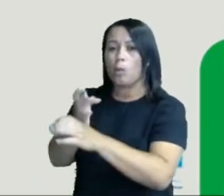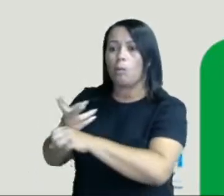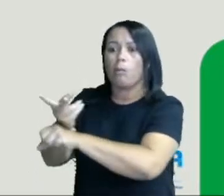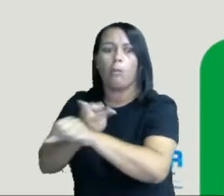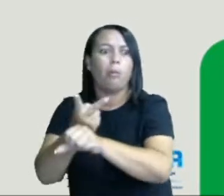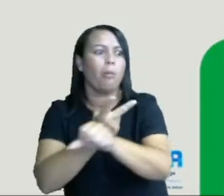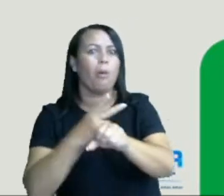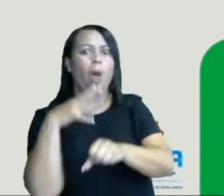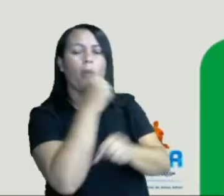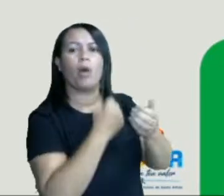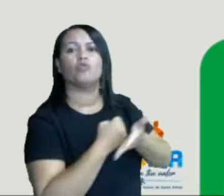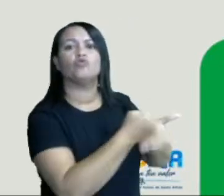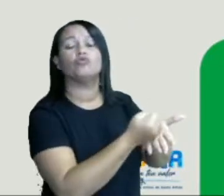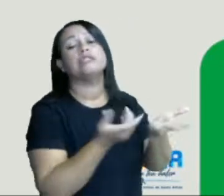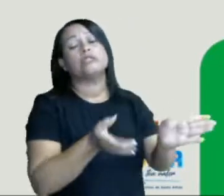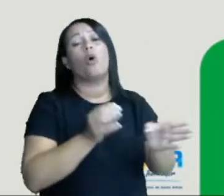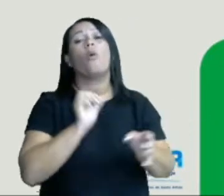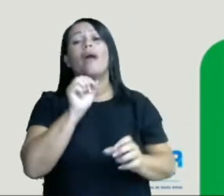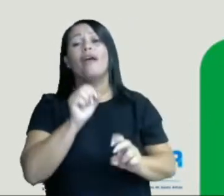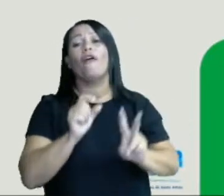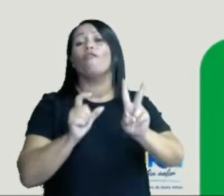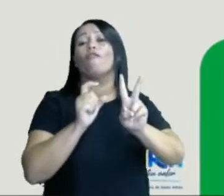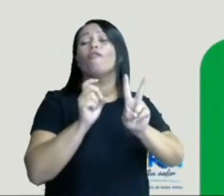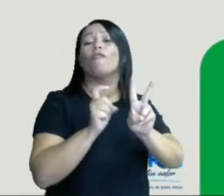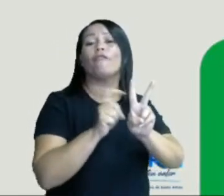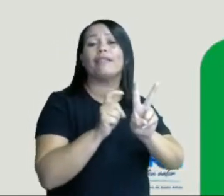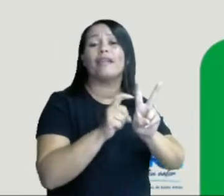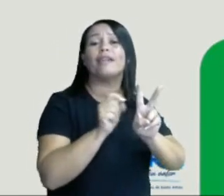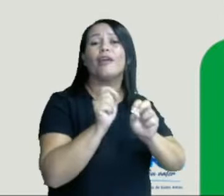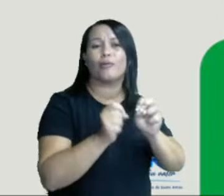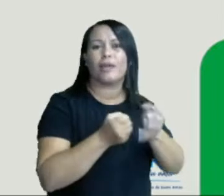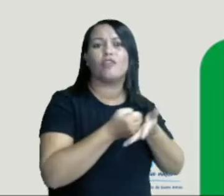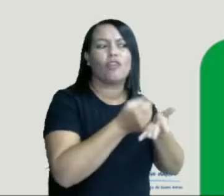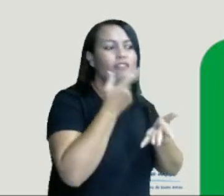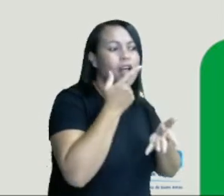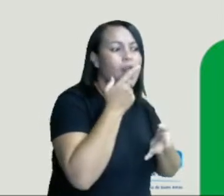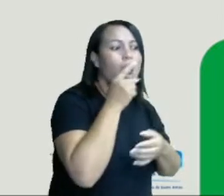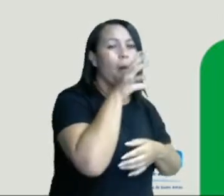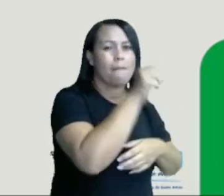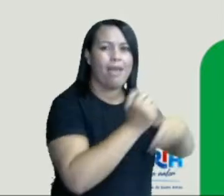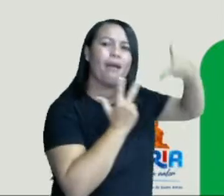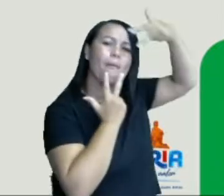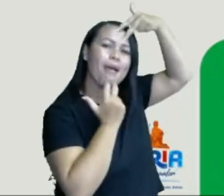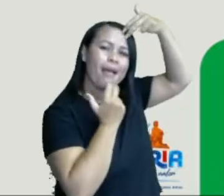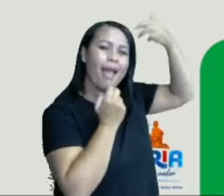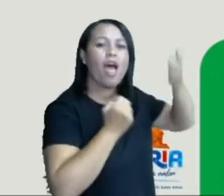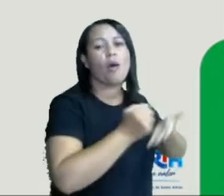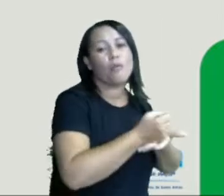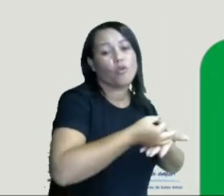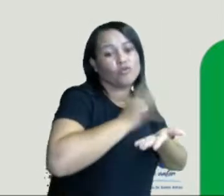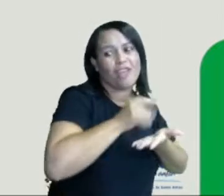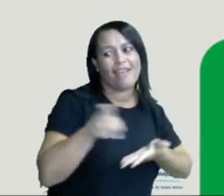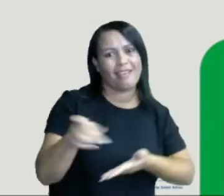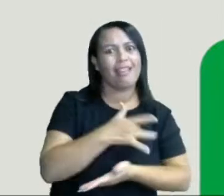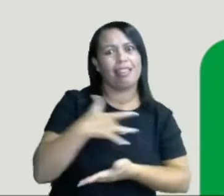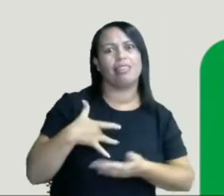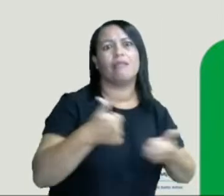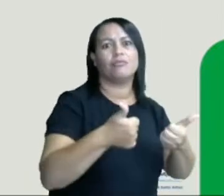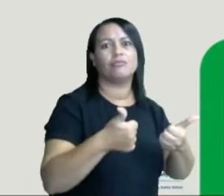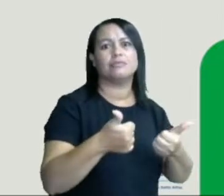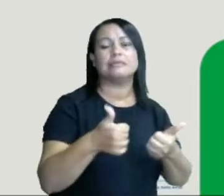socorro e o veterinário aconselhou: "Se lhe der um bom chá de pulmão de cabra, logo estará